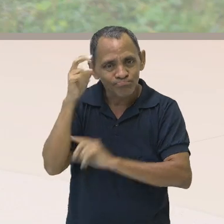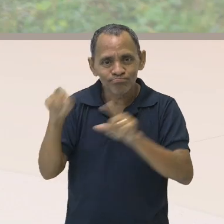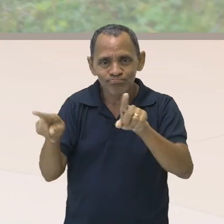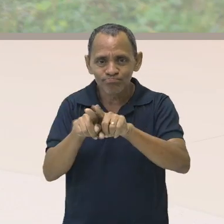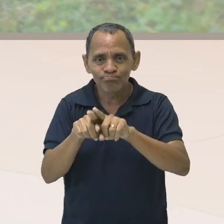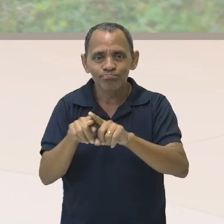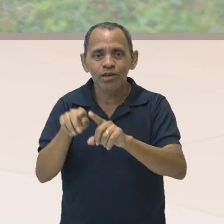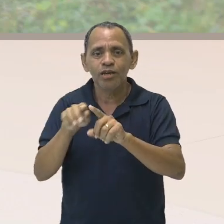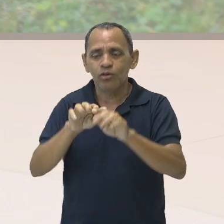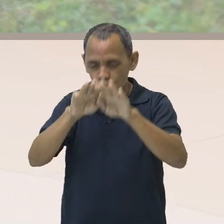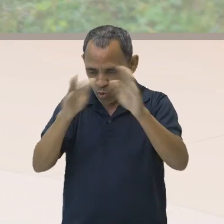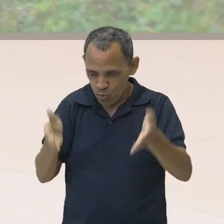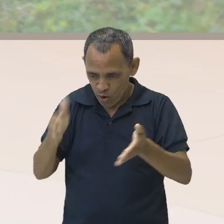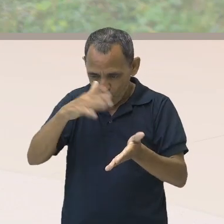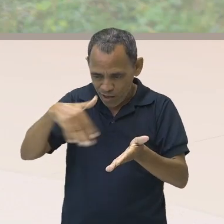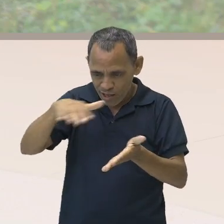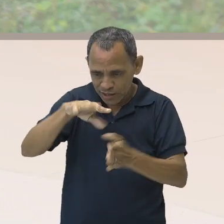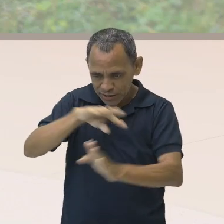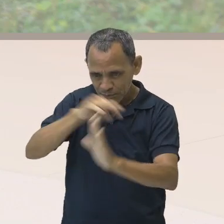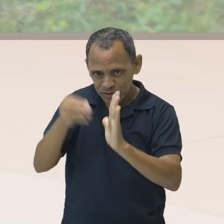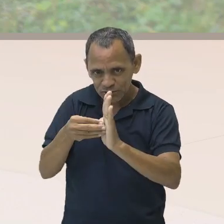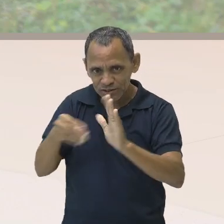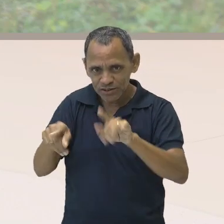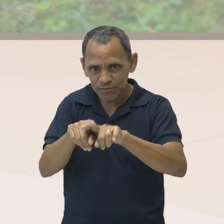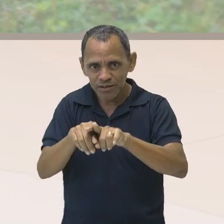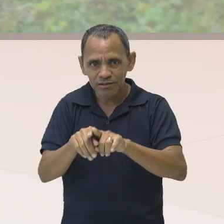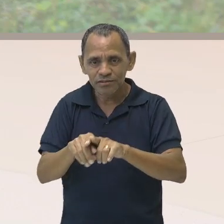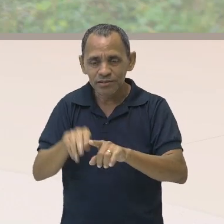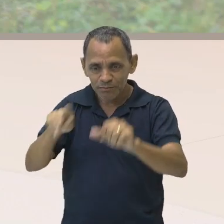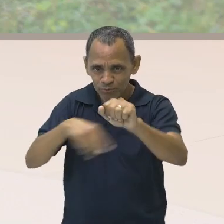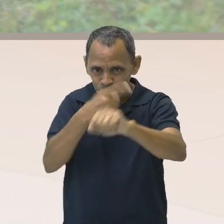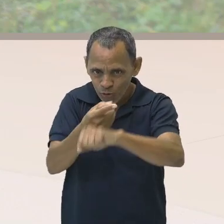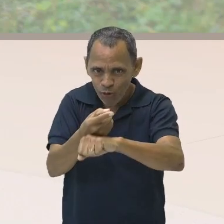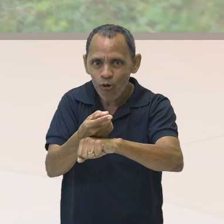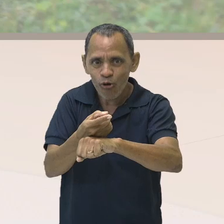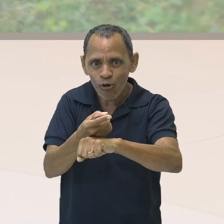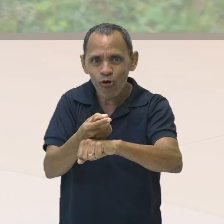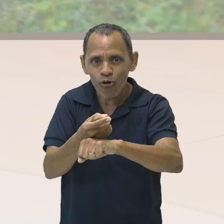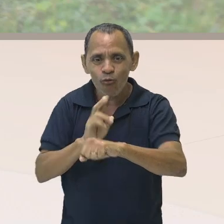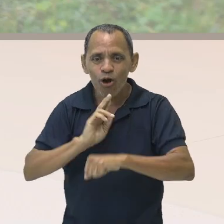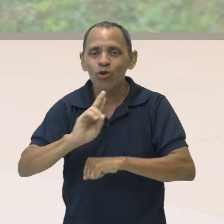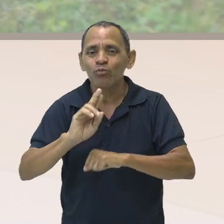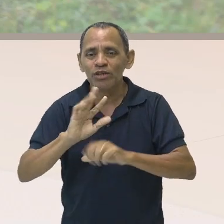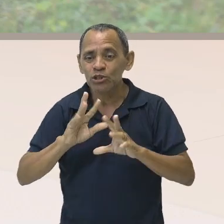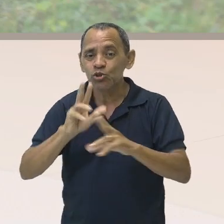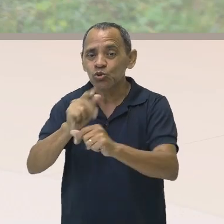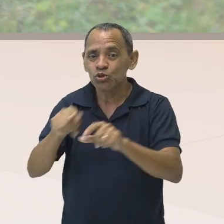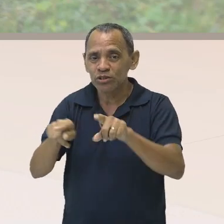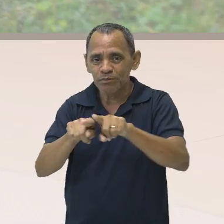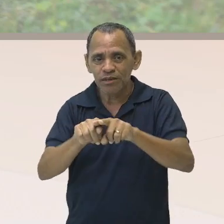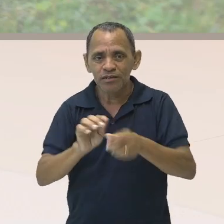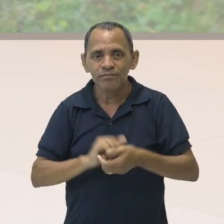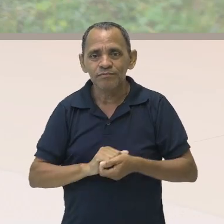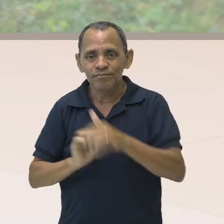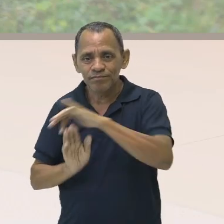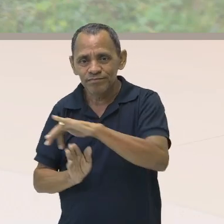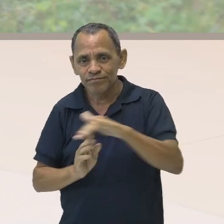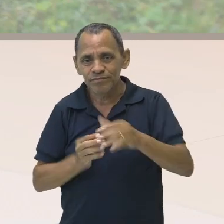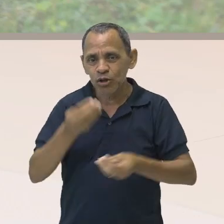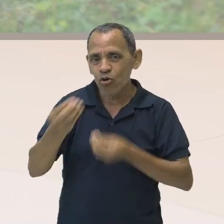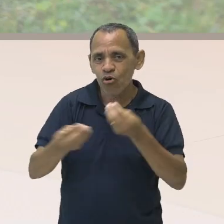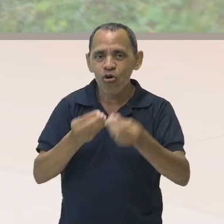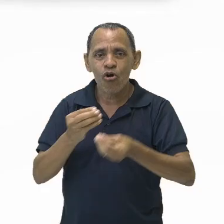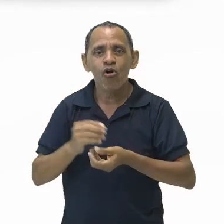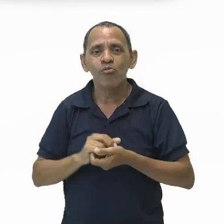primeira parte da resposta. Daqui a pouco a gente vai buscar aquelas outras duas lá, tá? Vamos continuar verificando com relação à vocação agora sim,